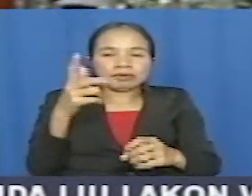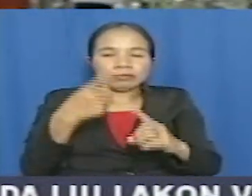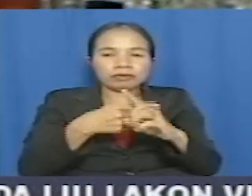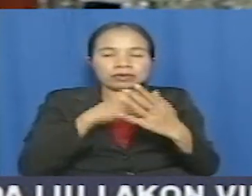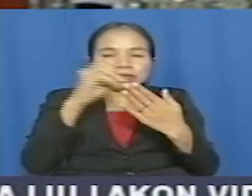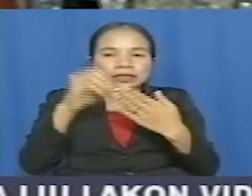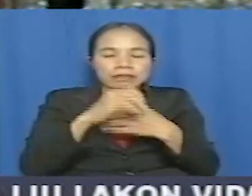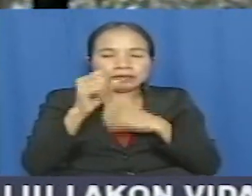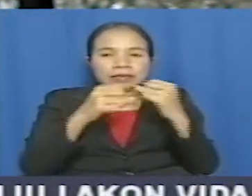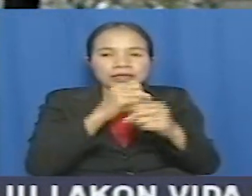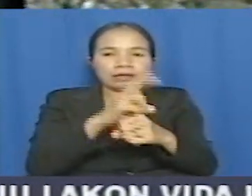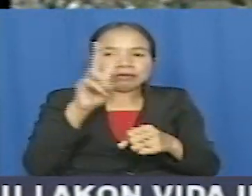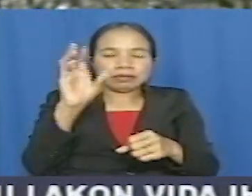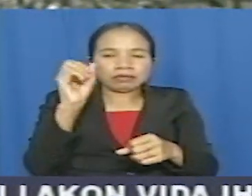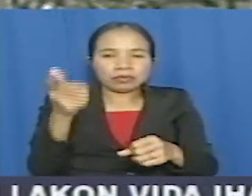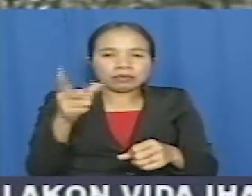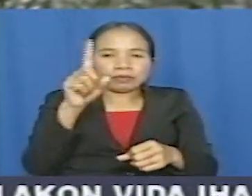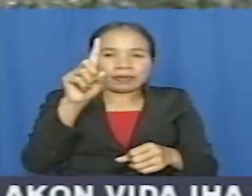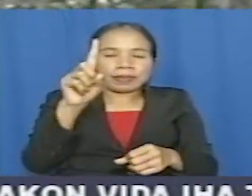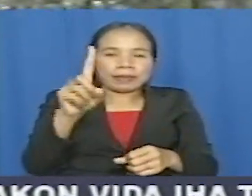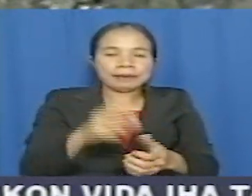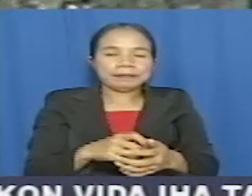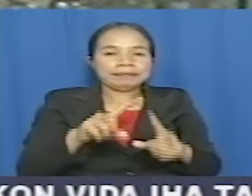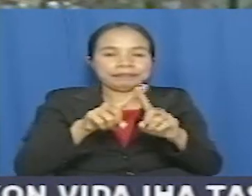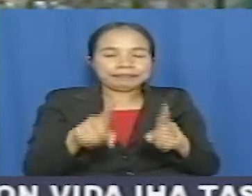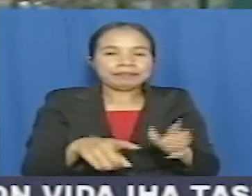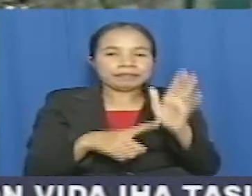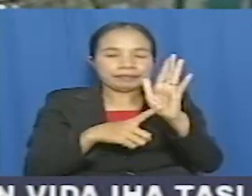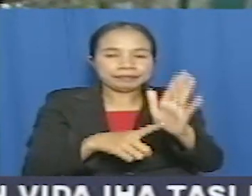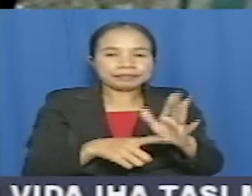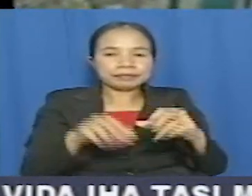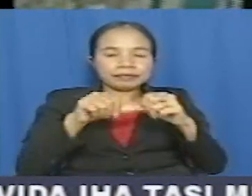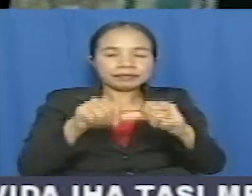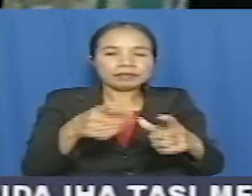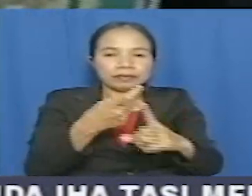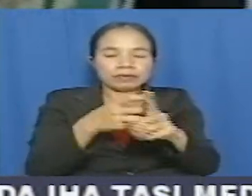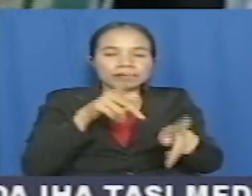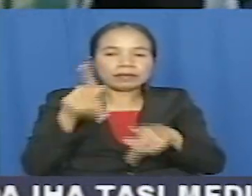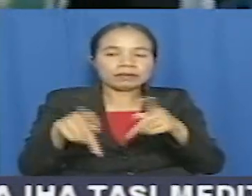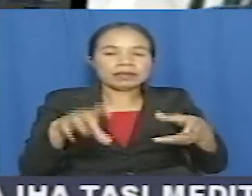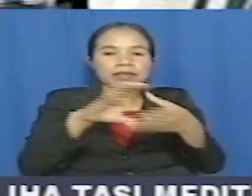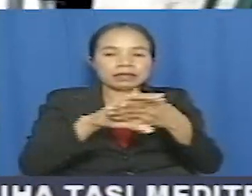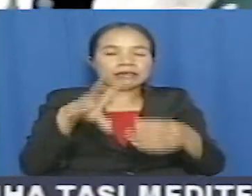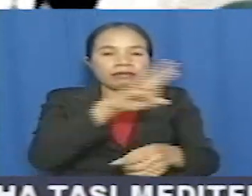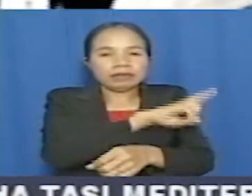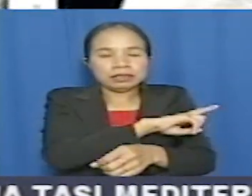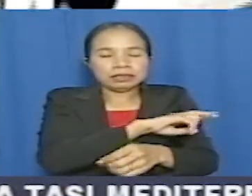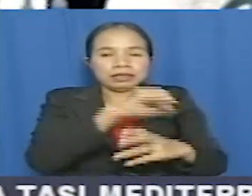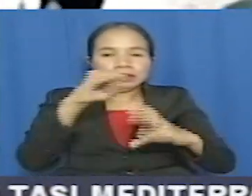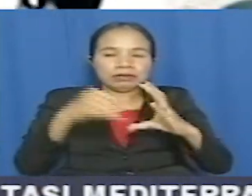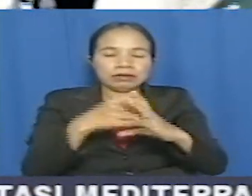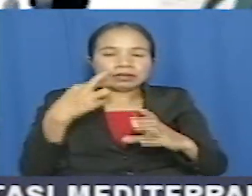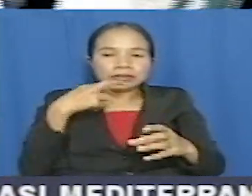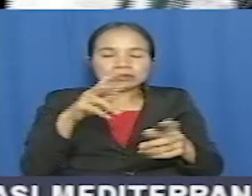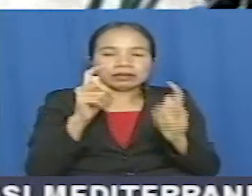setembro, tinan rihundrua rua nulo resin ida. Mai be realidade a tudo, continua o cidadão sira ne cartão vacina, inclui